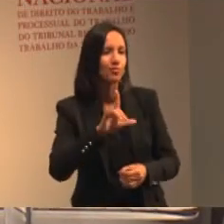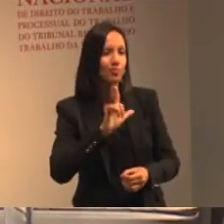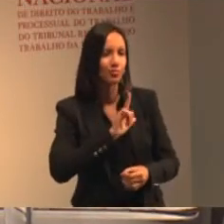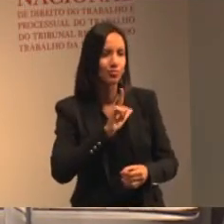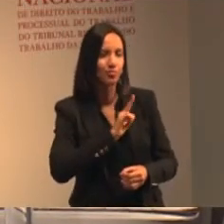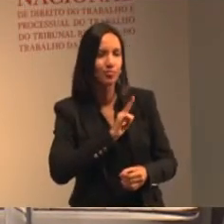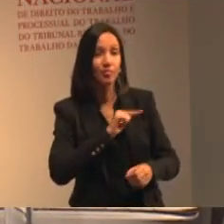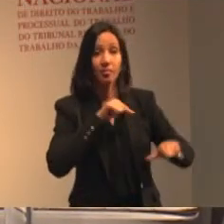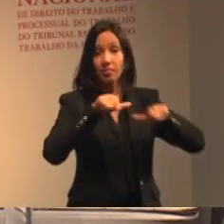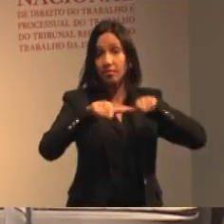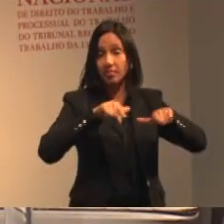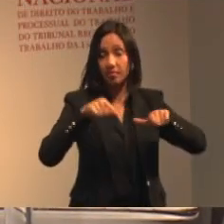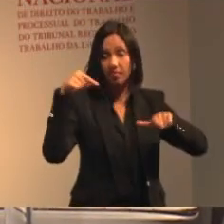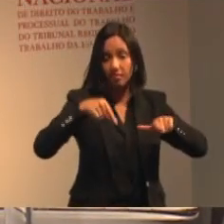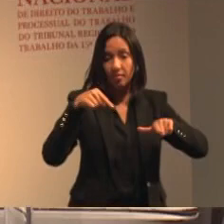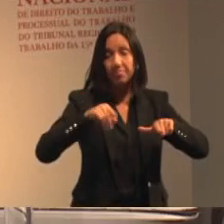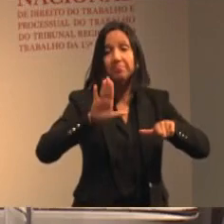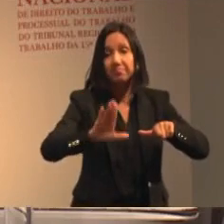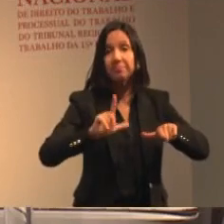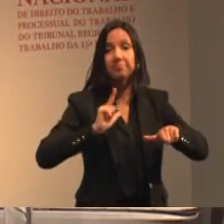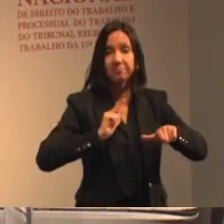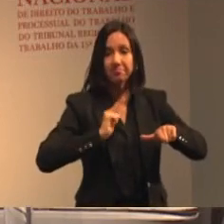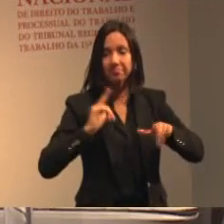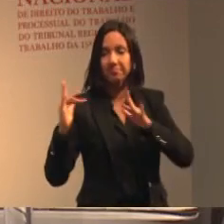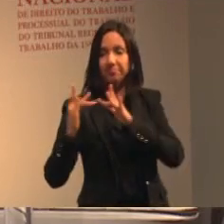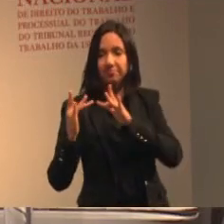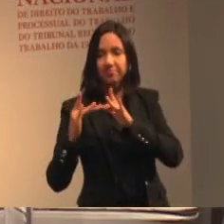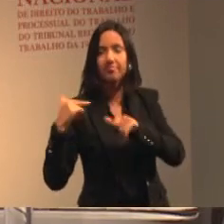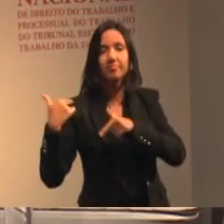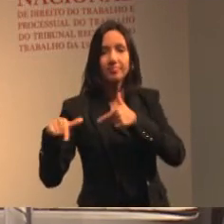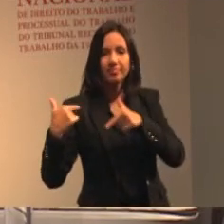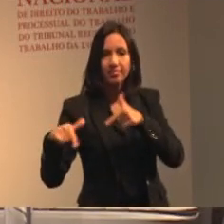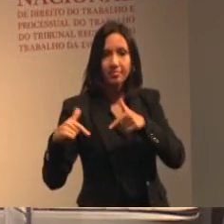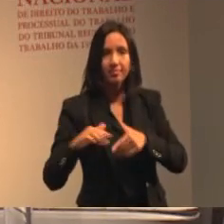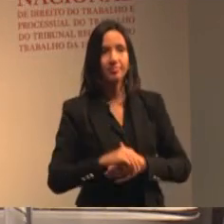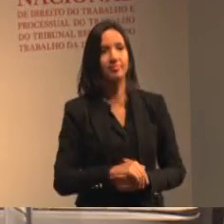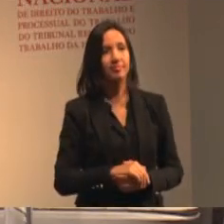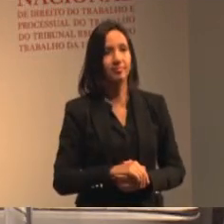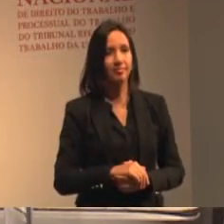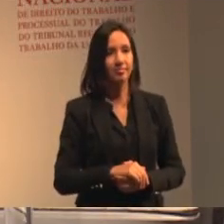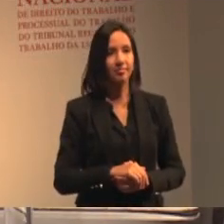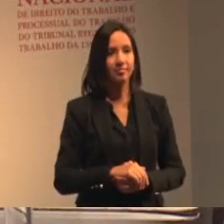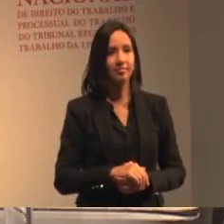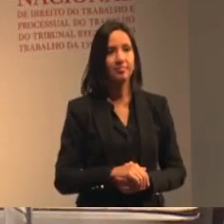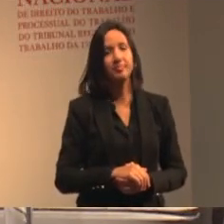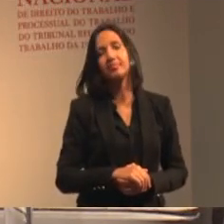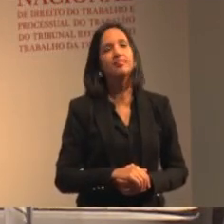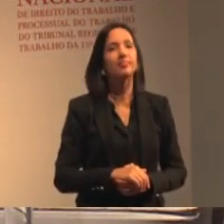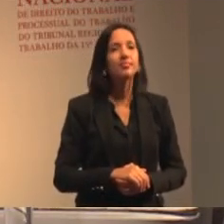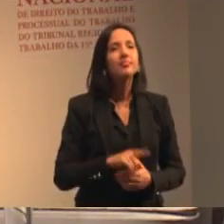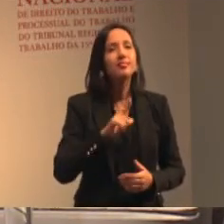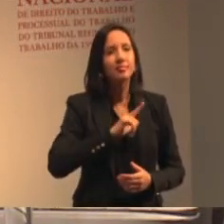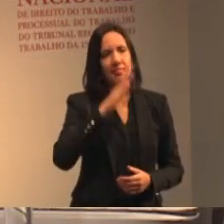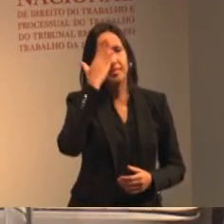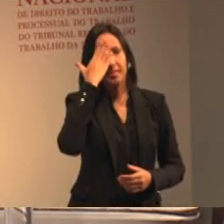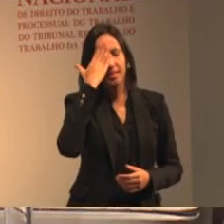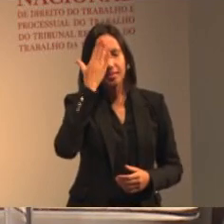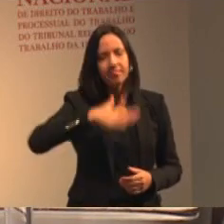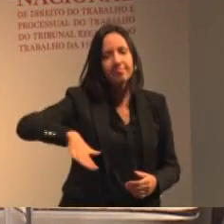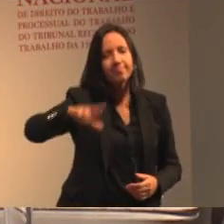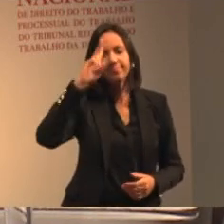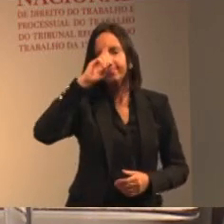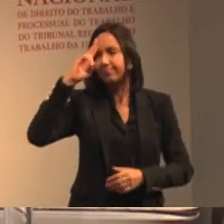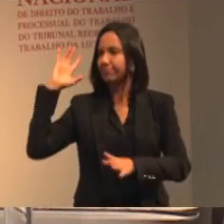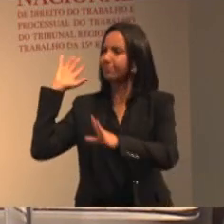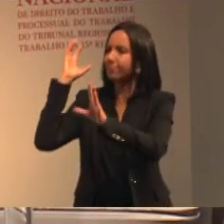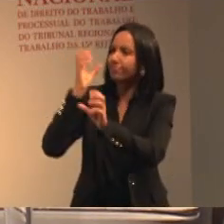de emprego, mas também a relação de trabalho. É sabido que vivenciamos um momento histórico no